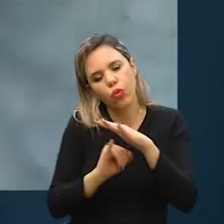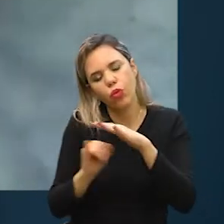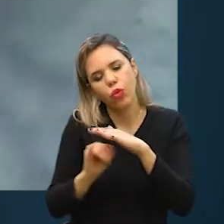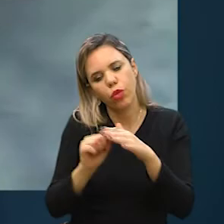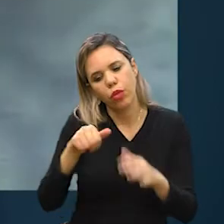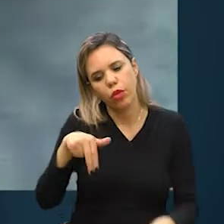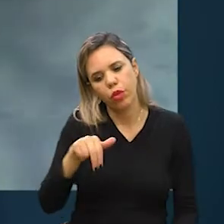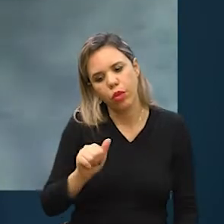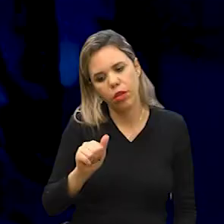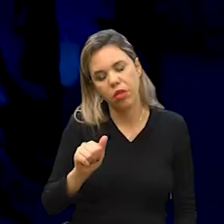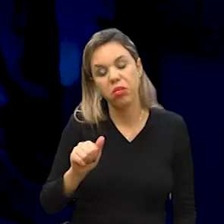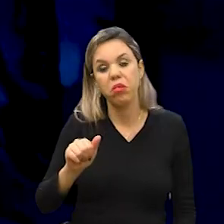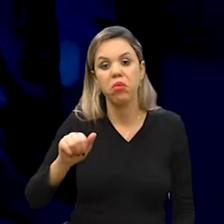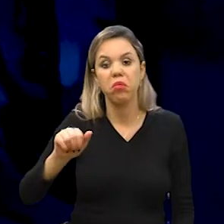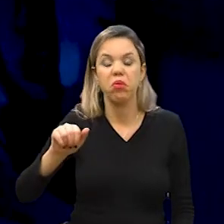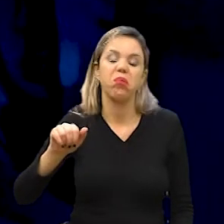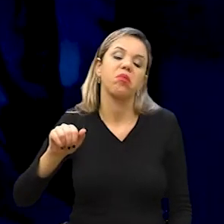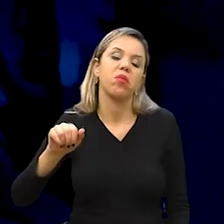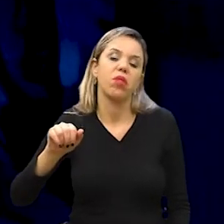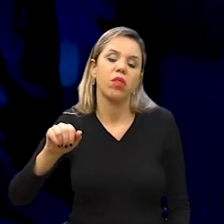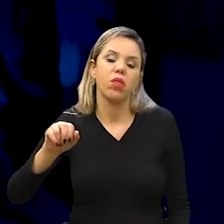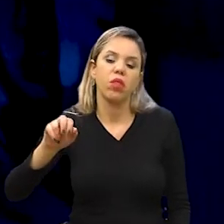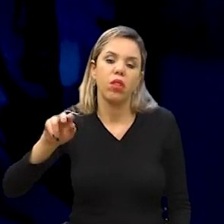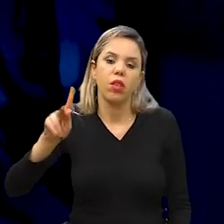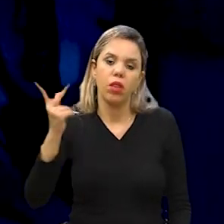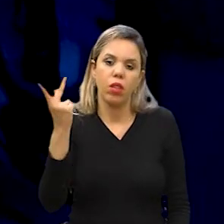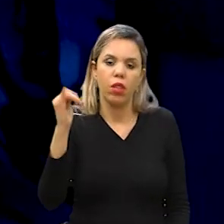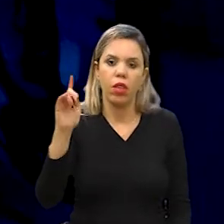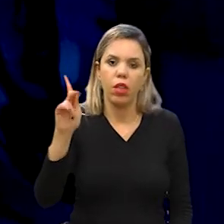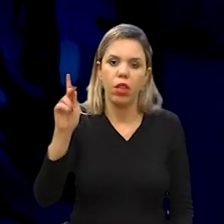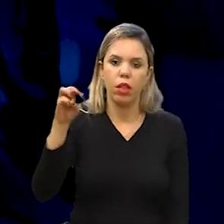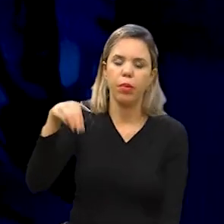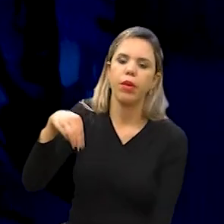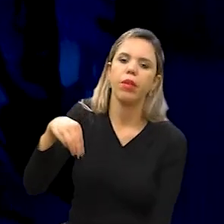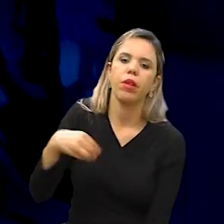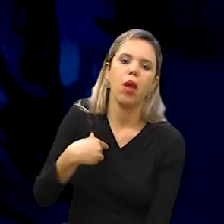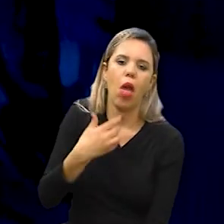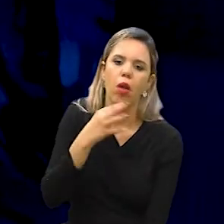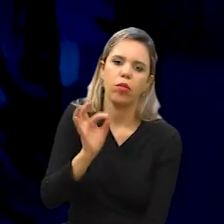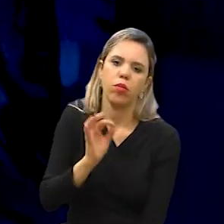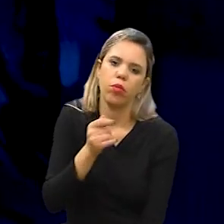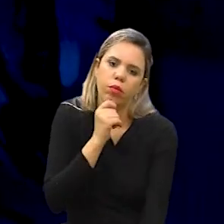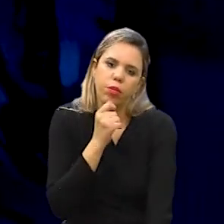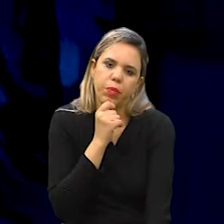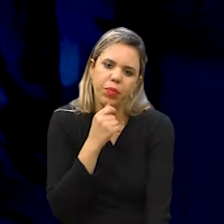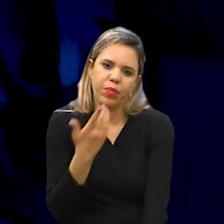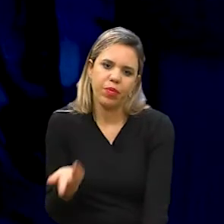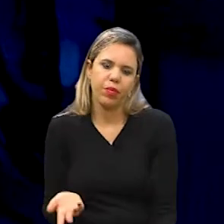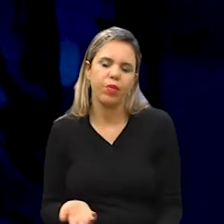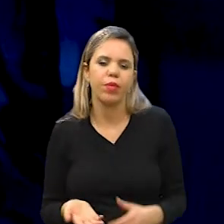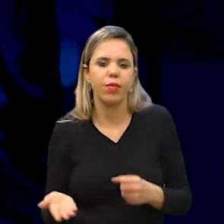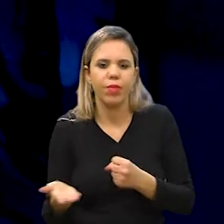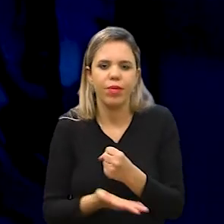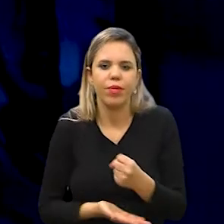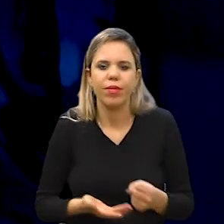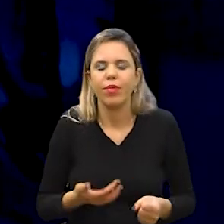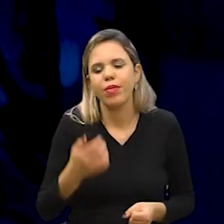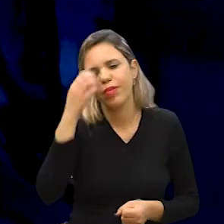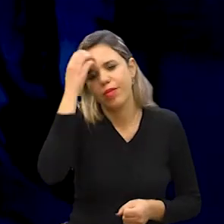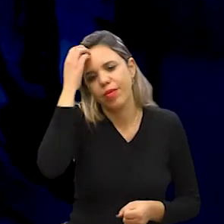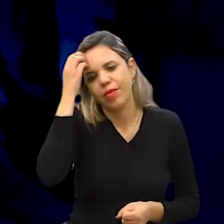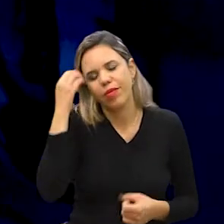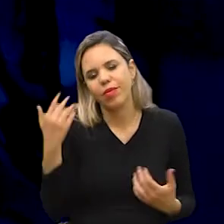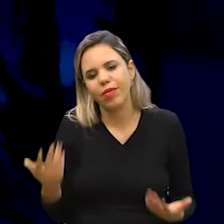Instituto Ana Hickman. Só que tinha um problema. Eu não conhecia a Ana. Só isso, né? O básico, né?